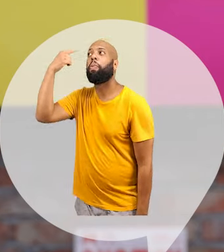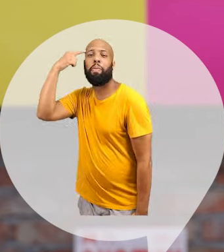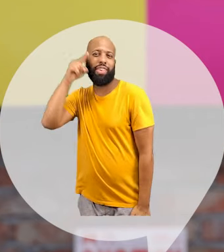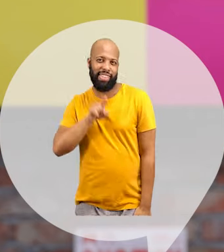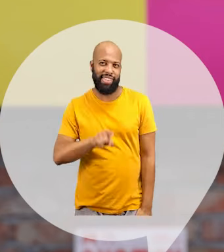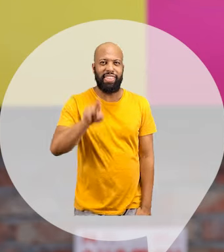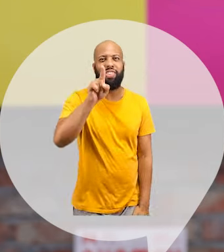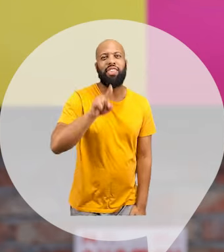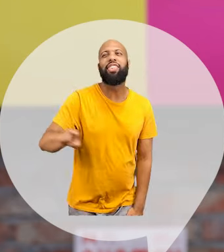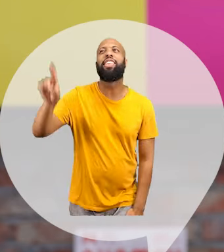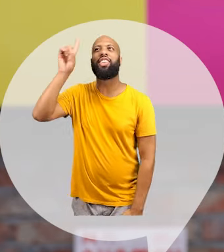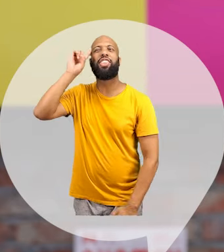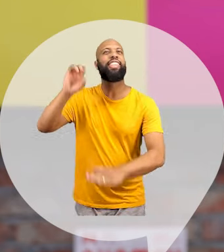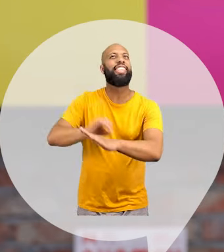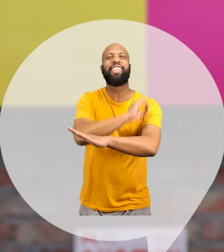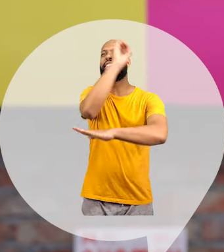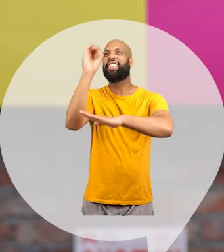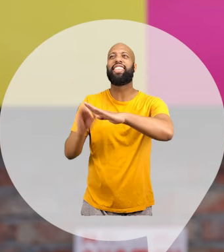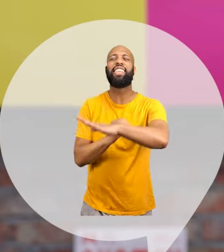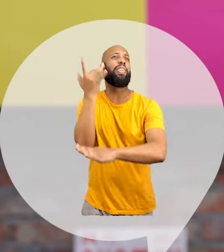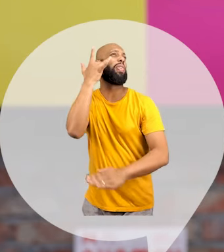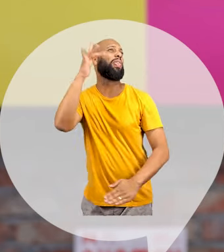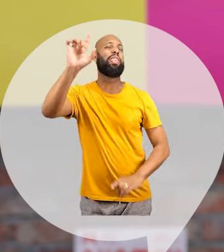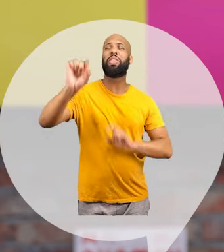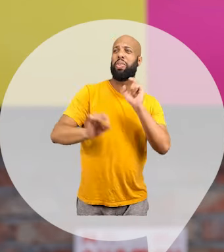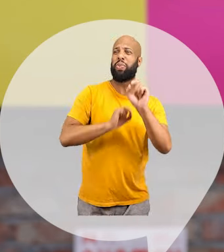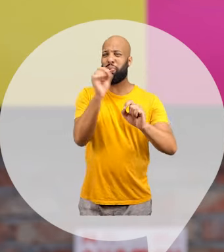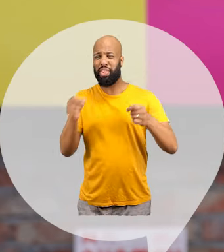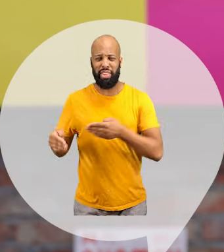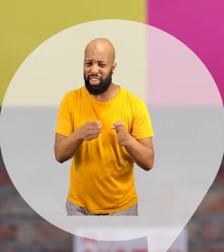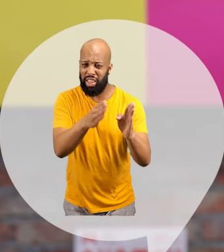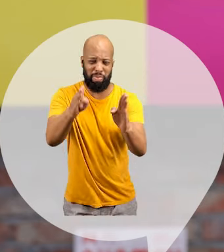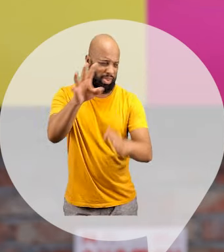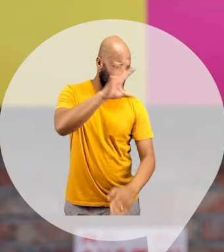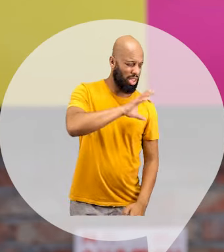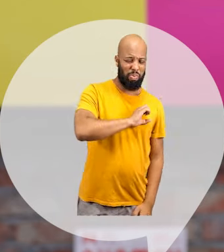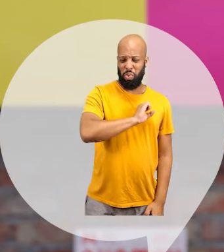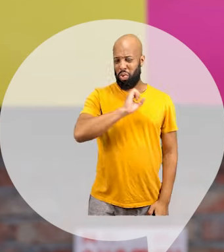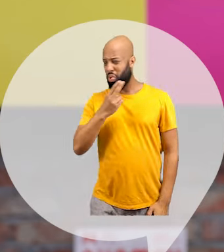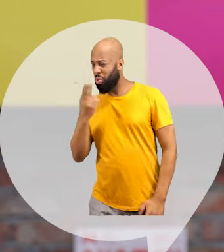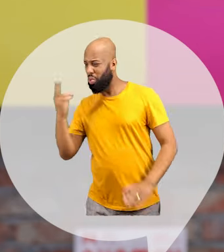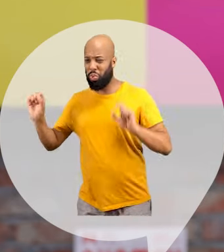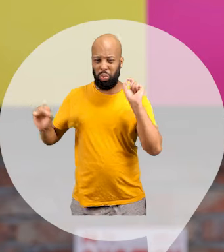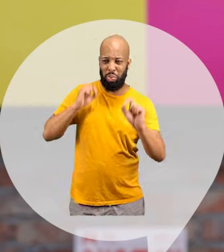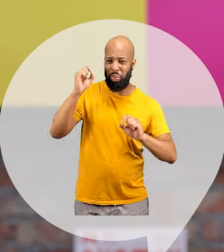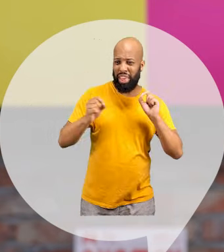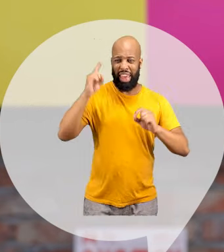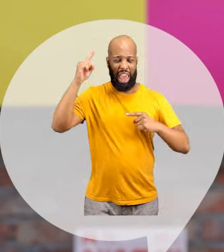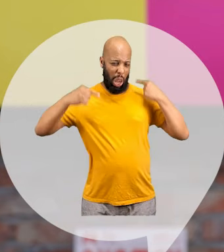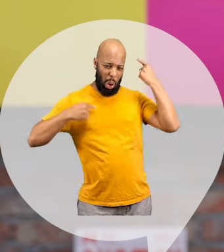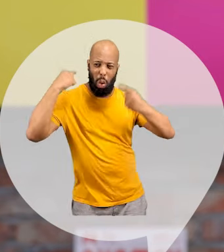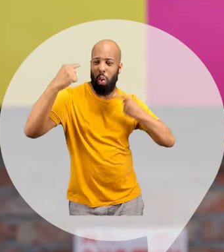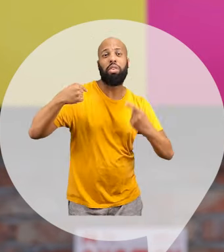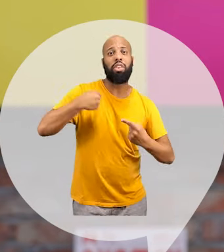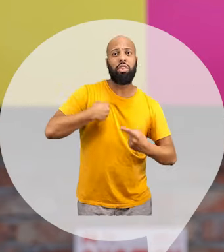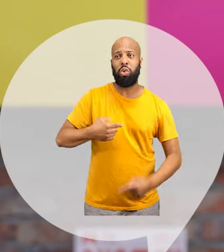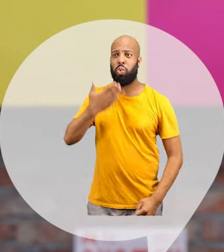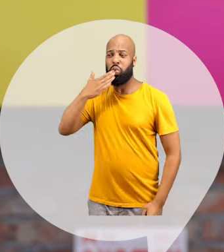obedece eu penso em você noite e dia já não sei mas qual a linha entre amor e